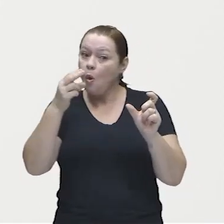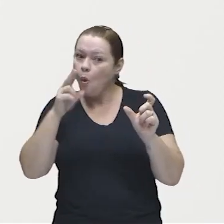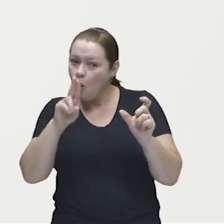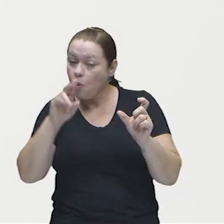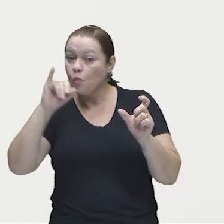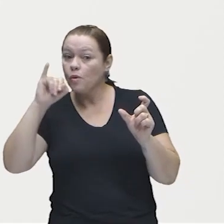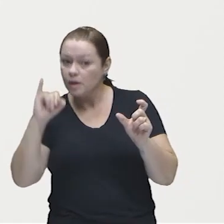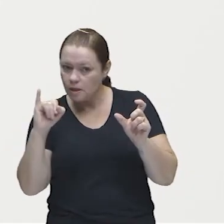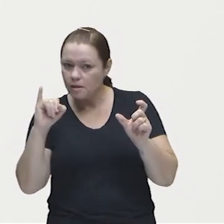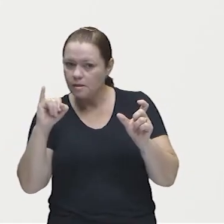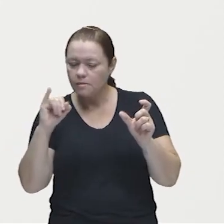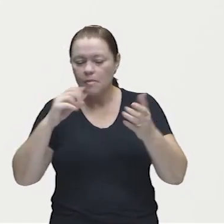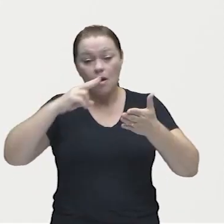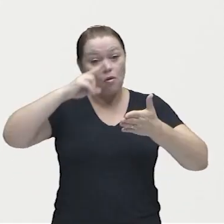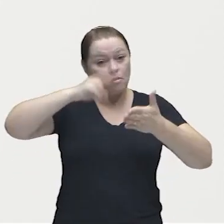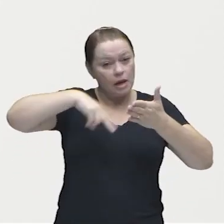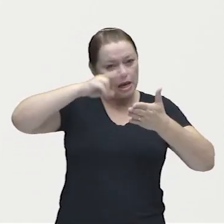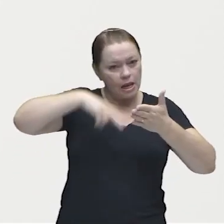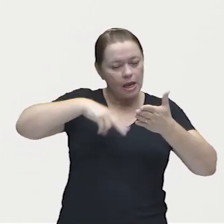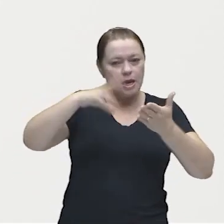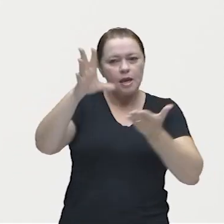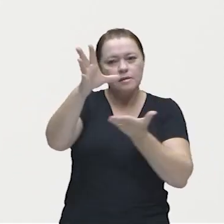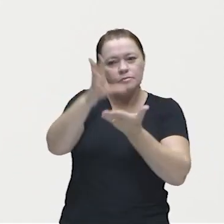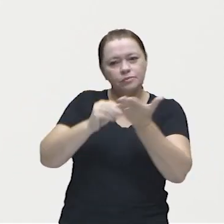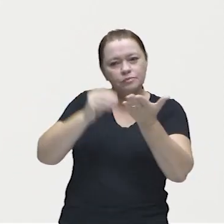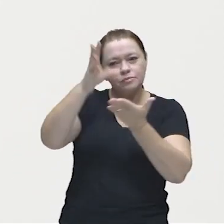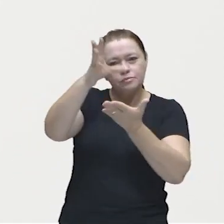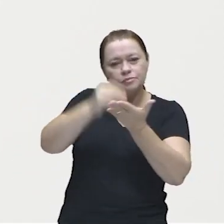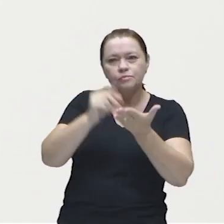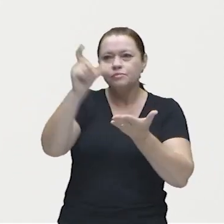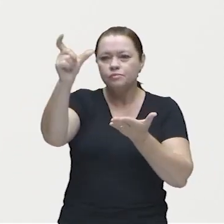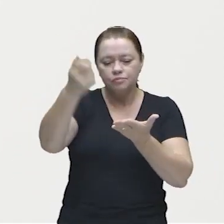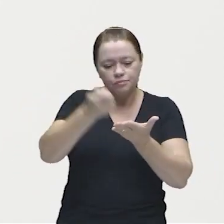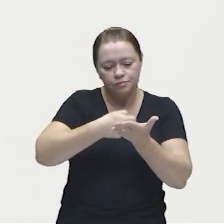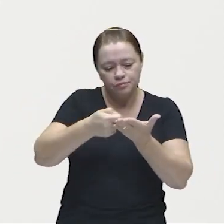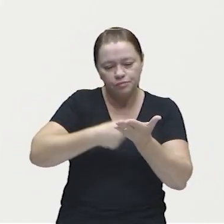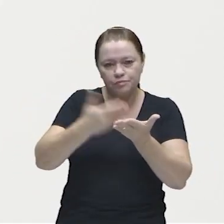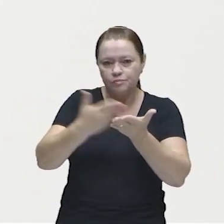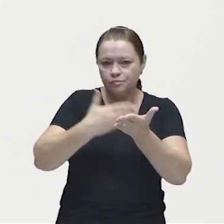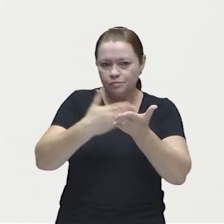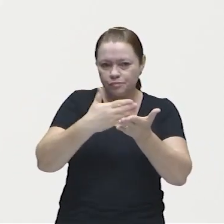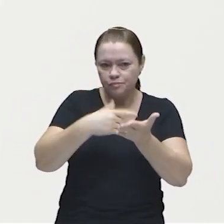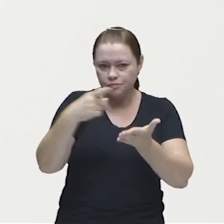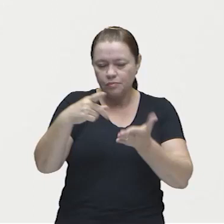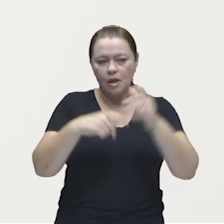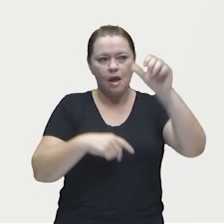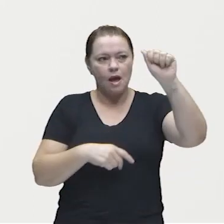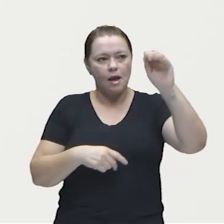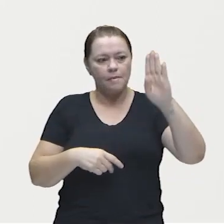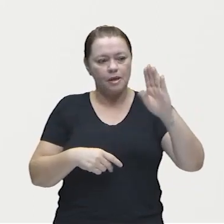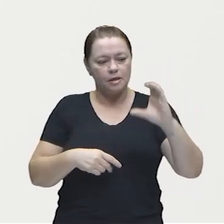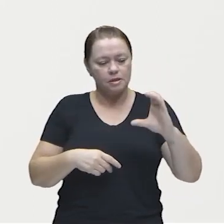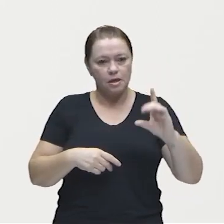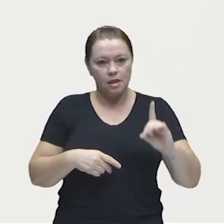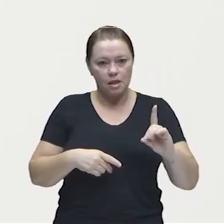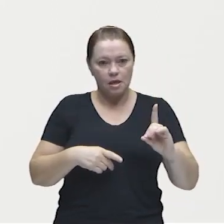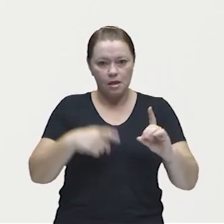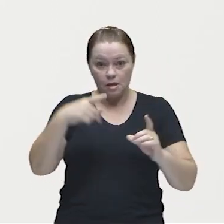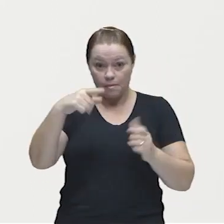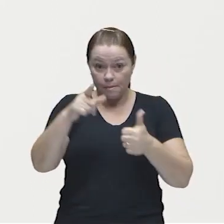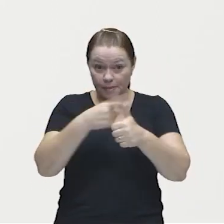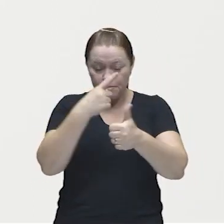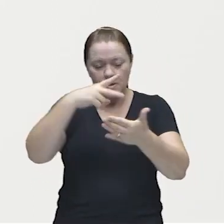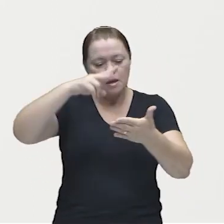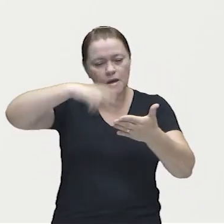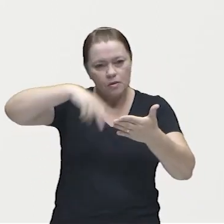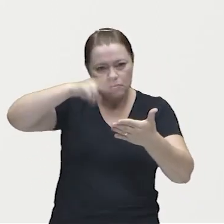leia e copie as palavras. Nós temos aí a opção A, B, C e D. Vocês vão ler e vão